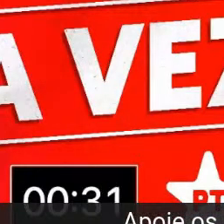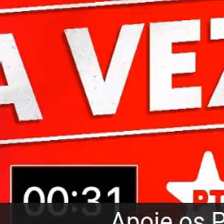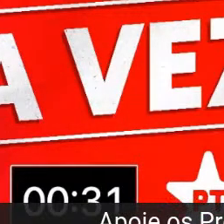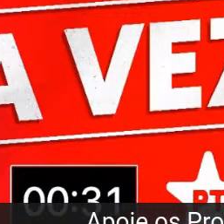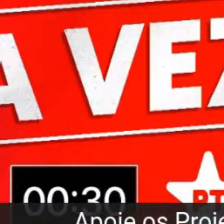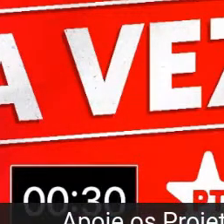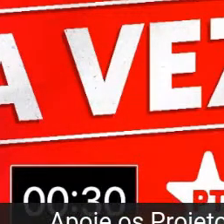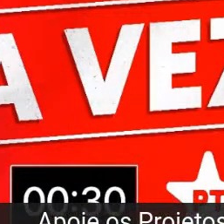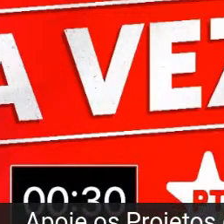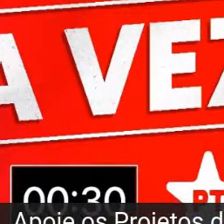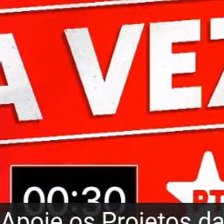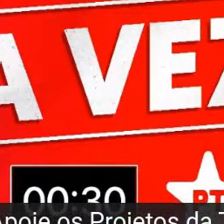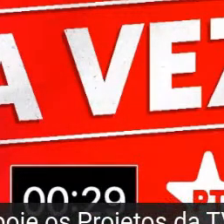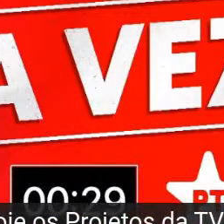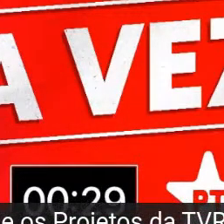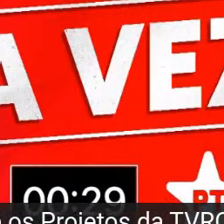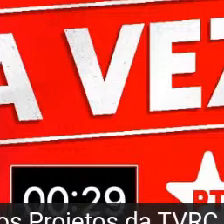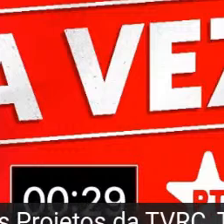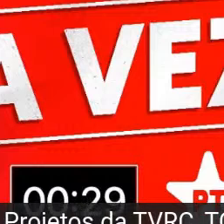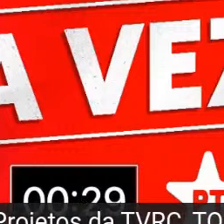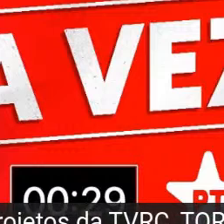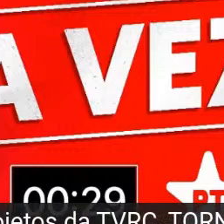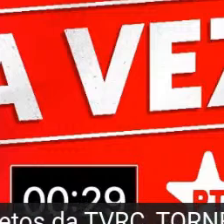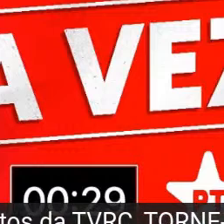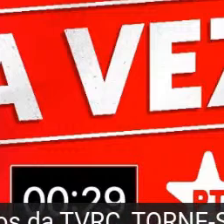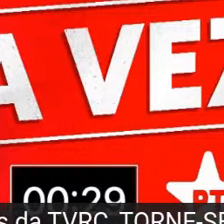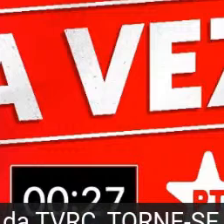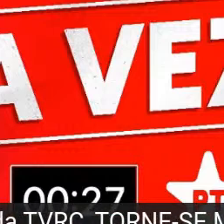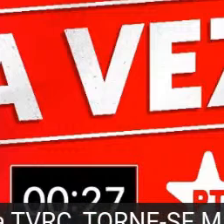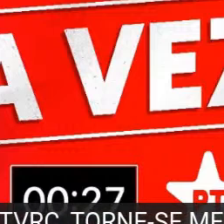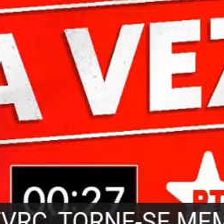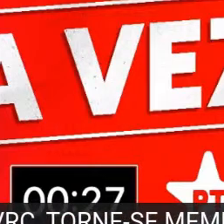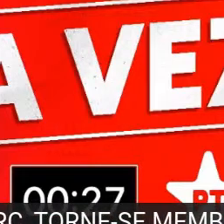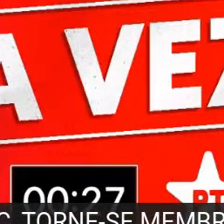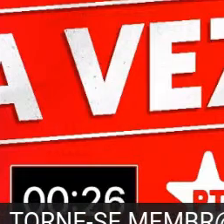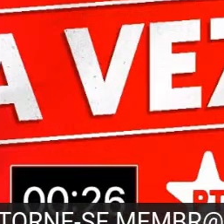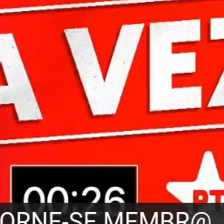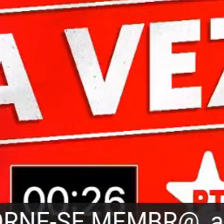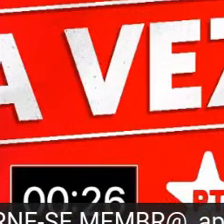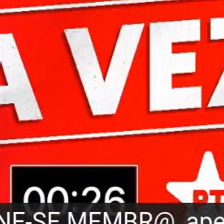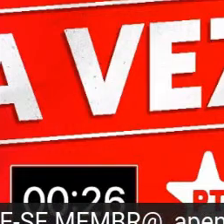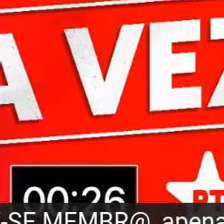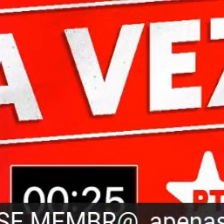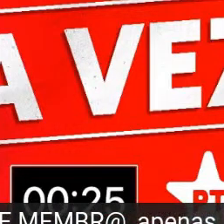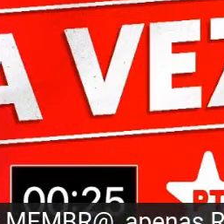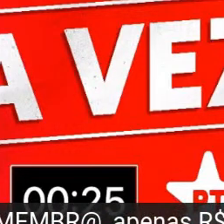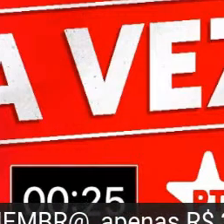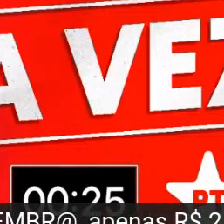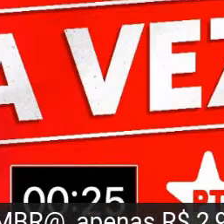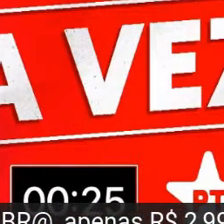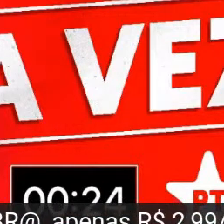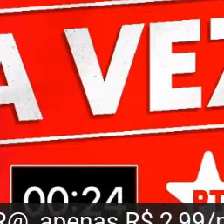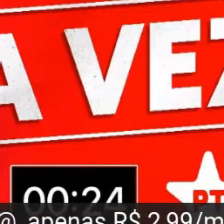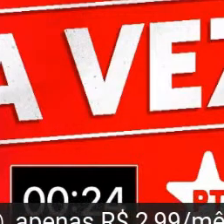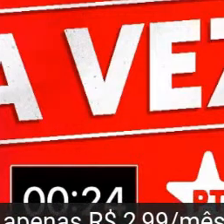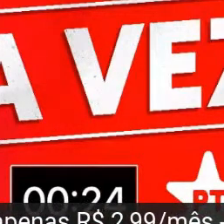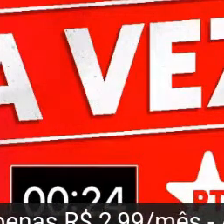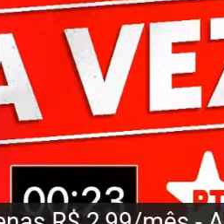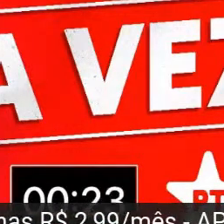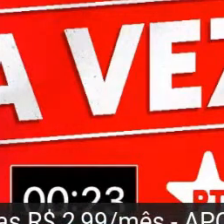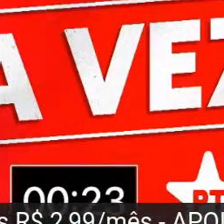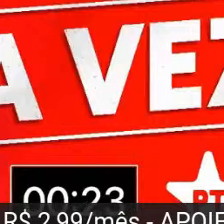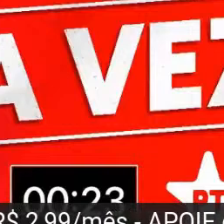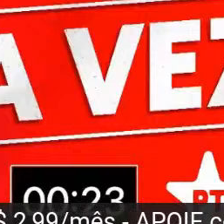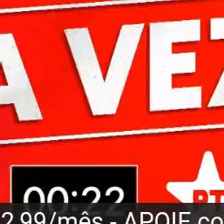Eu tô com saudade do tempo de Lula, de votar em Lula no 13 de novo. Não tô aguentando, o